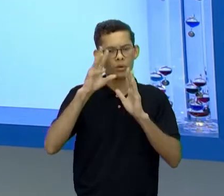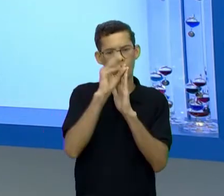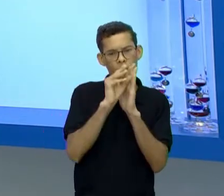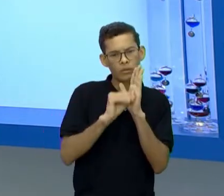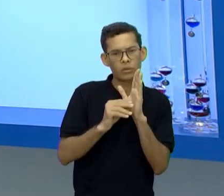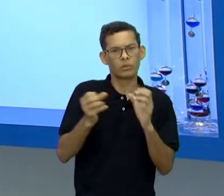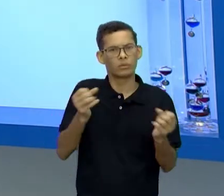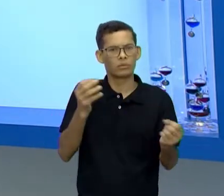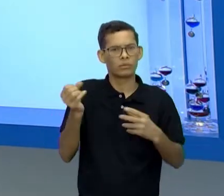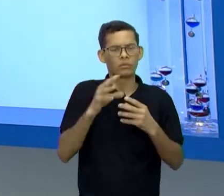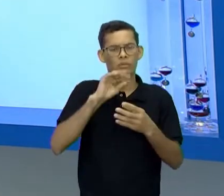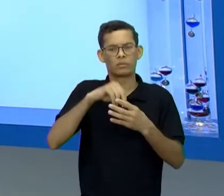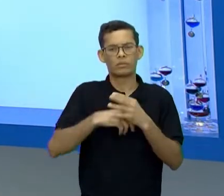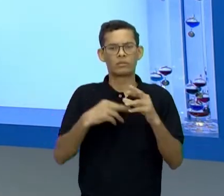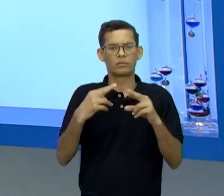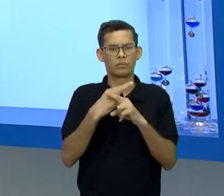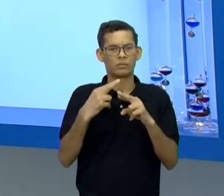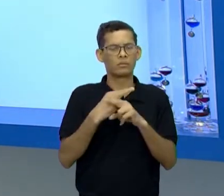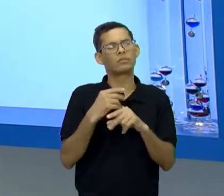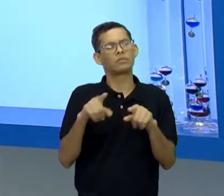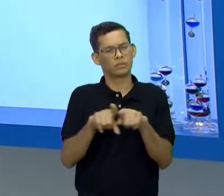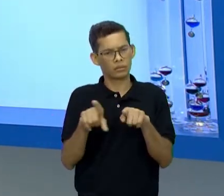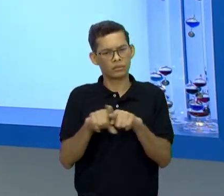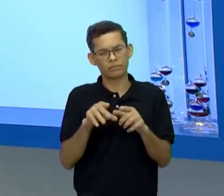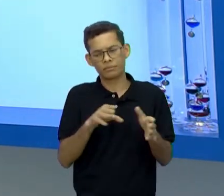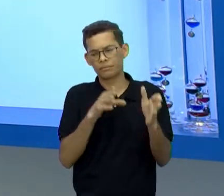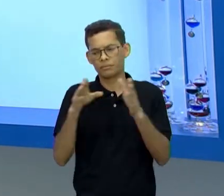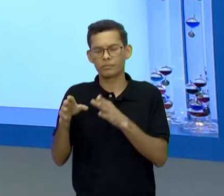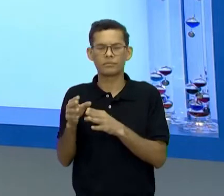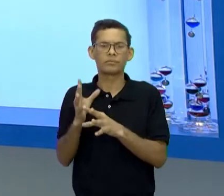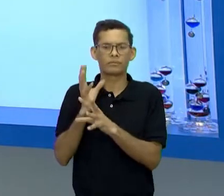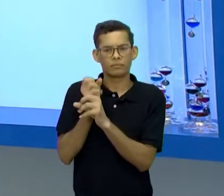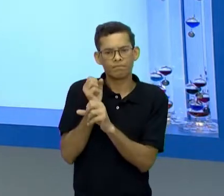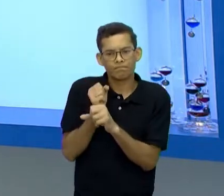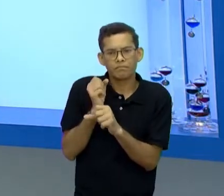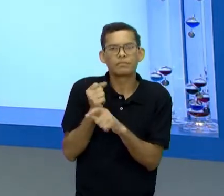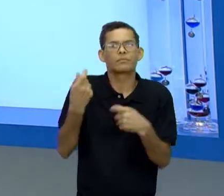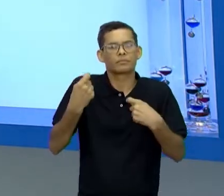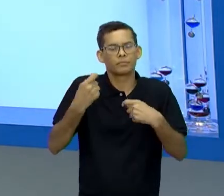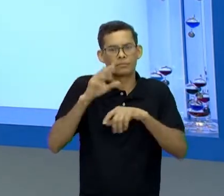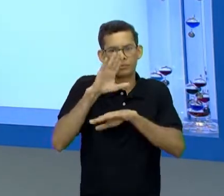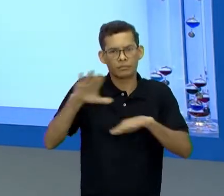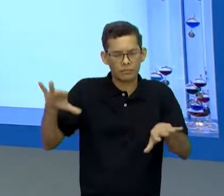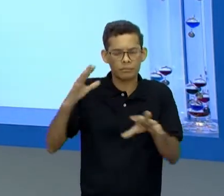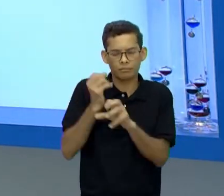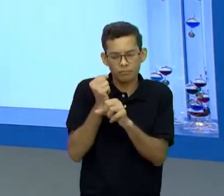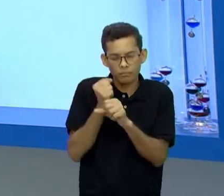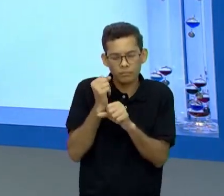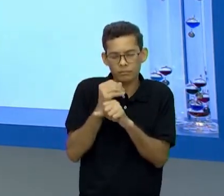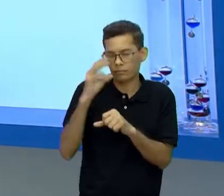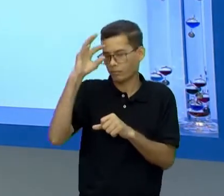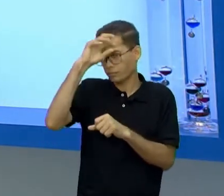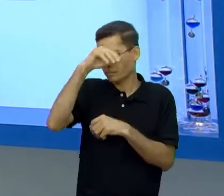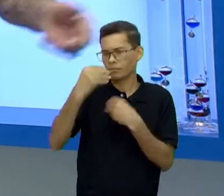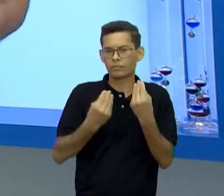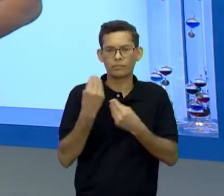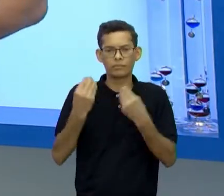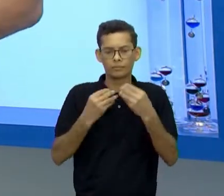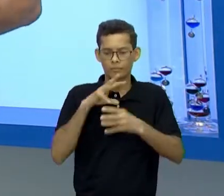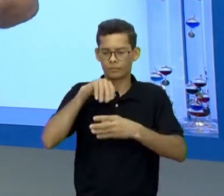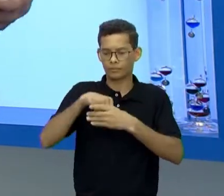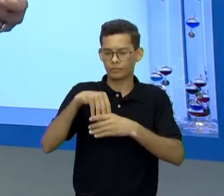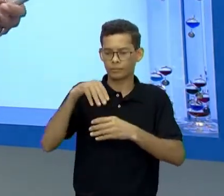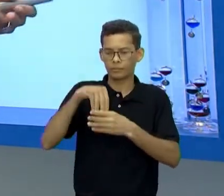para toda a rede, tem a questão de alguns cálculos aí que a gente tem que fazer para o nosso estudante aprender também que ver que na parte